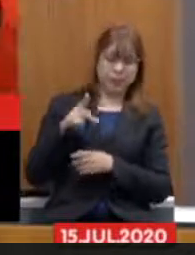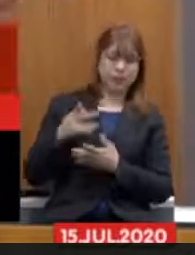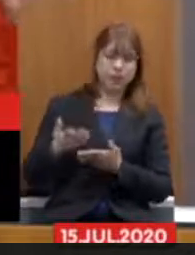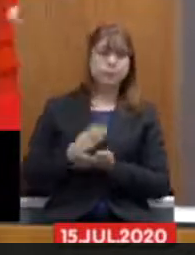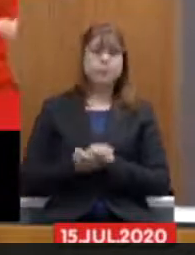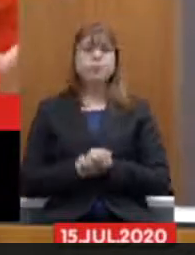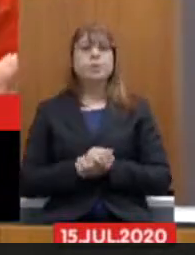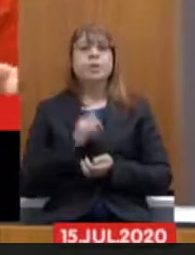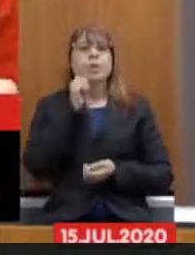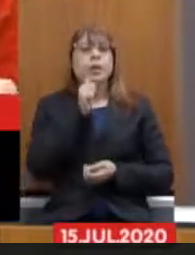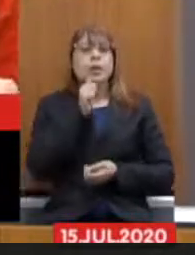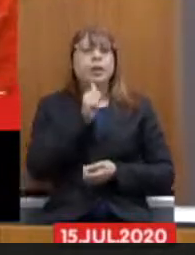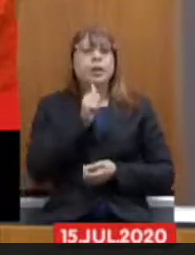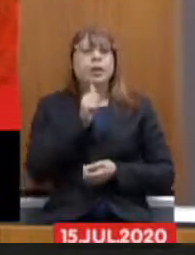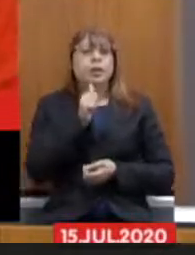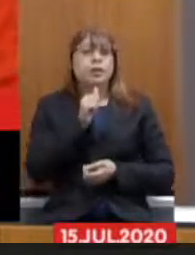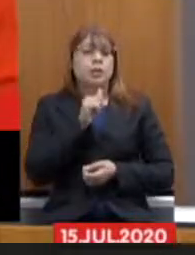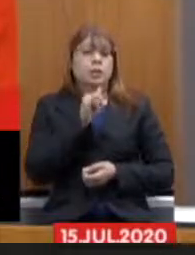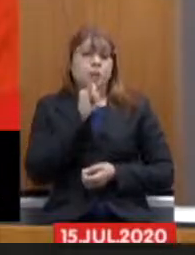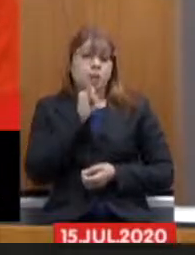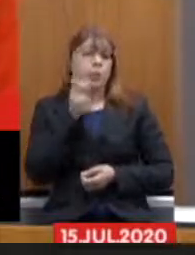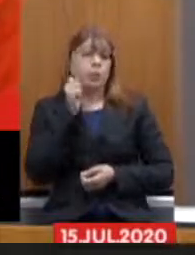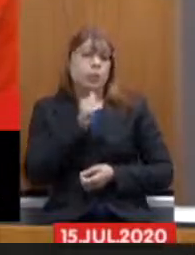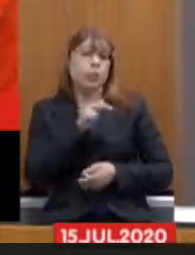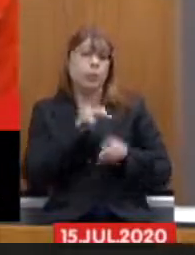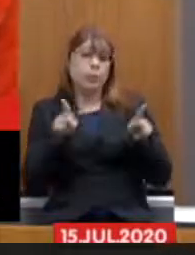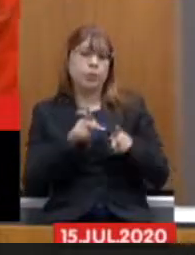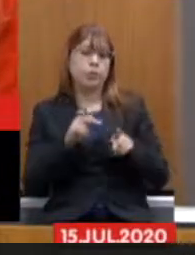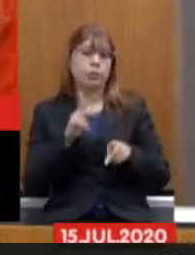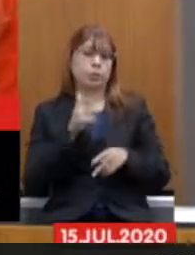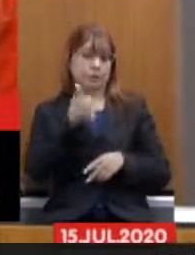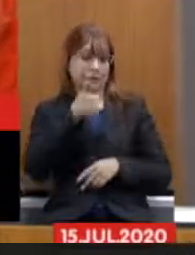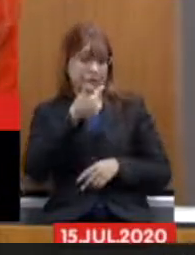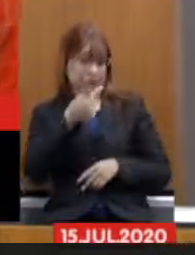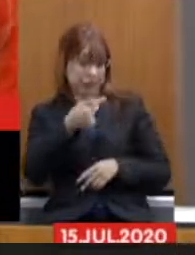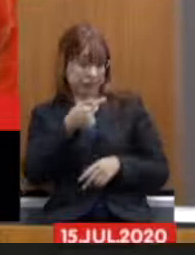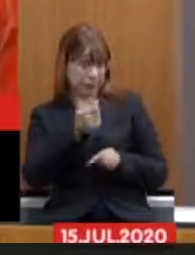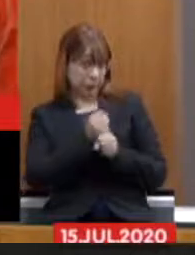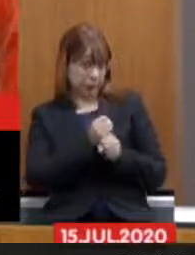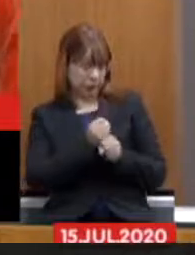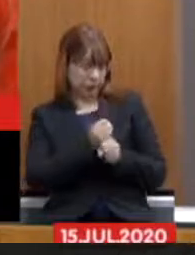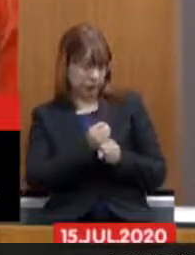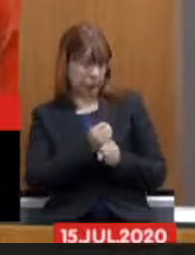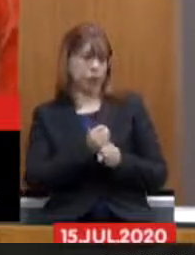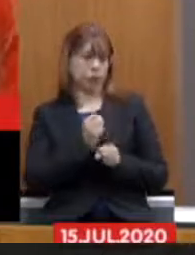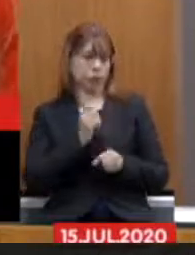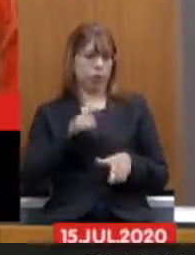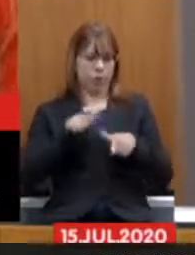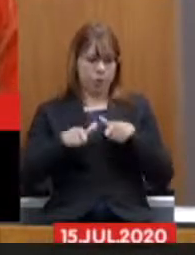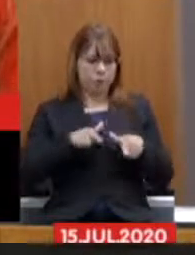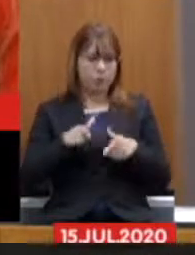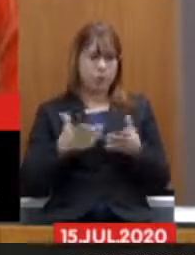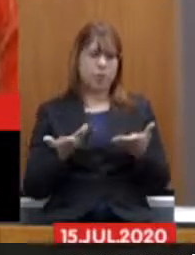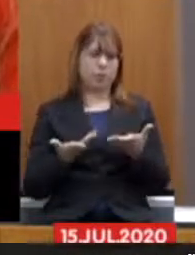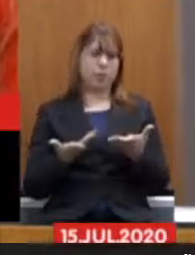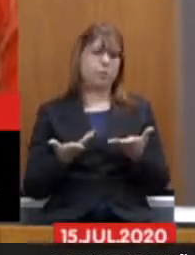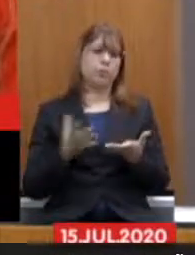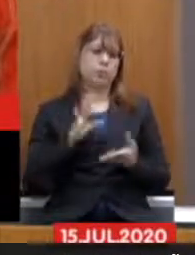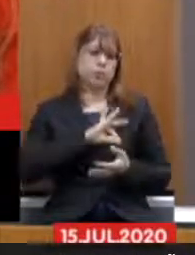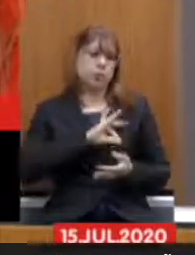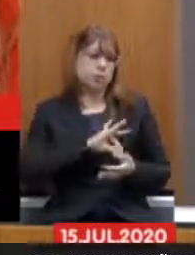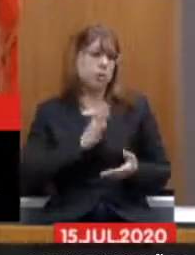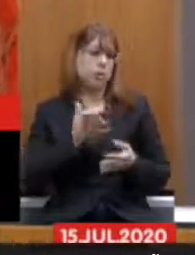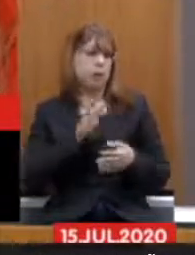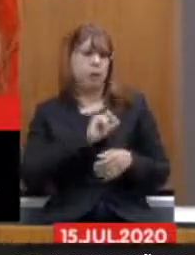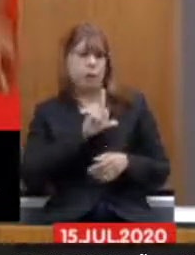uma professora que apesar de ter passado 17 anos dos seus 25 anos sem nenhuma política remuneratória